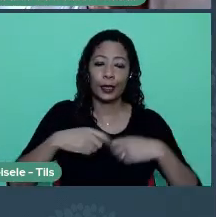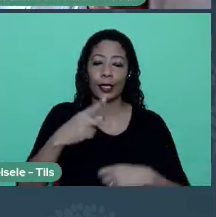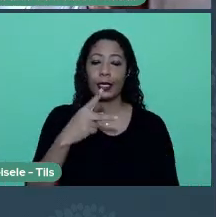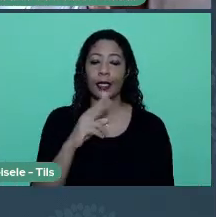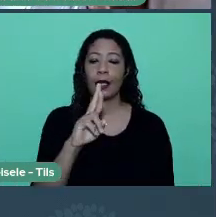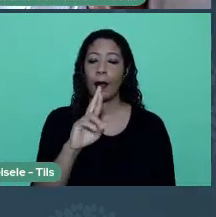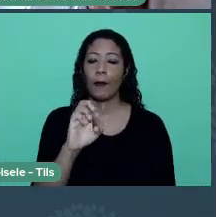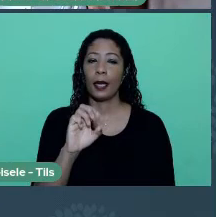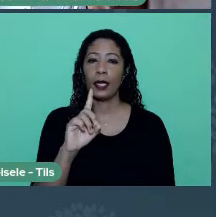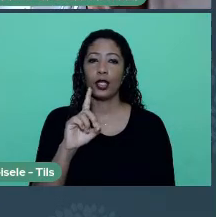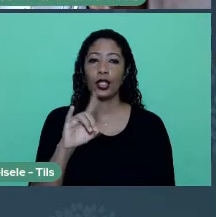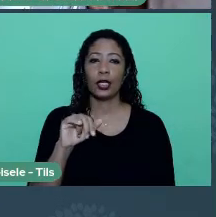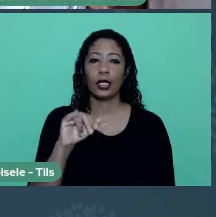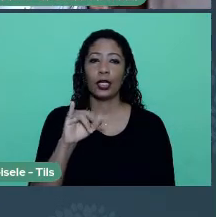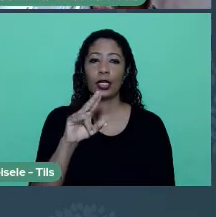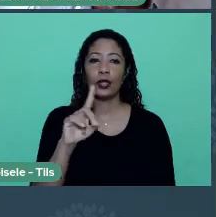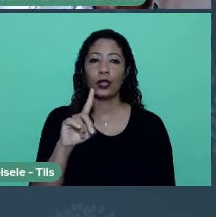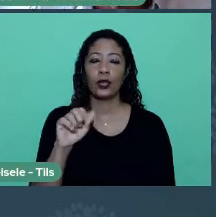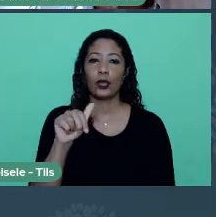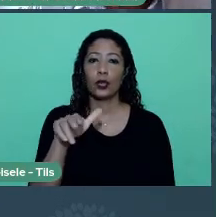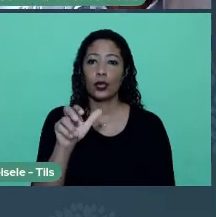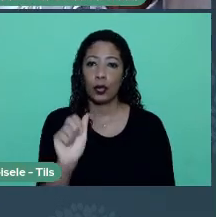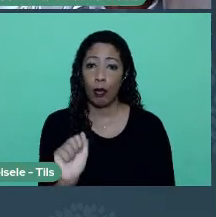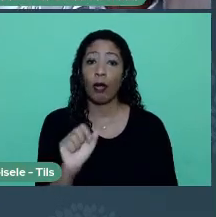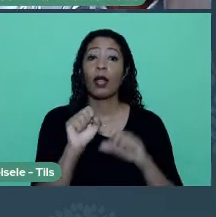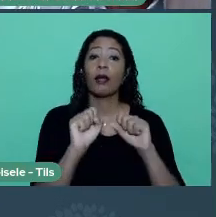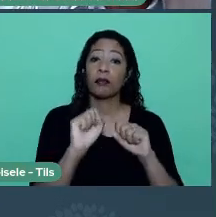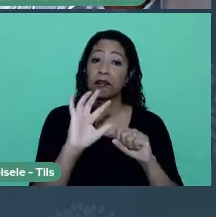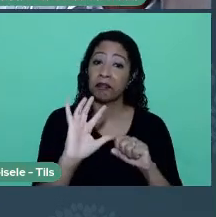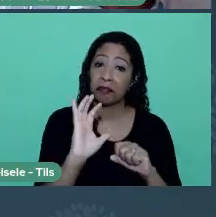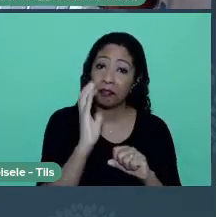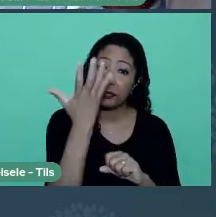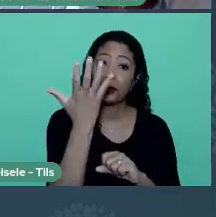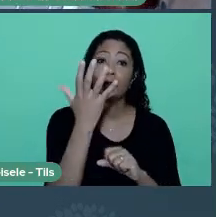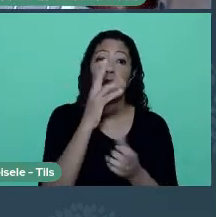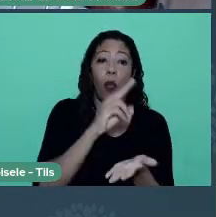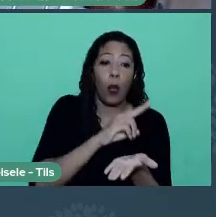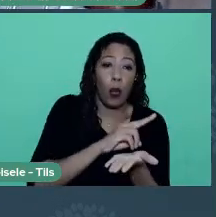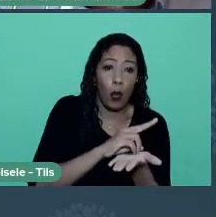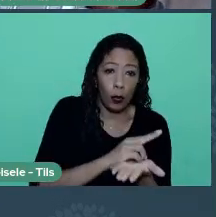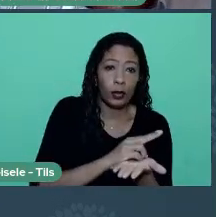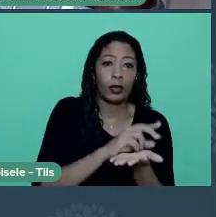risco maior de hospitalização e frequência à emergência. Tá?